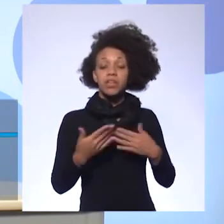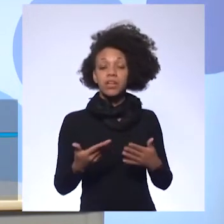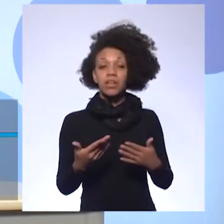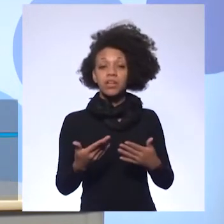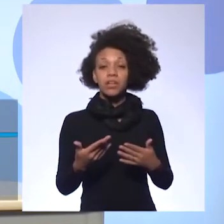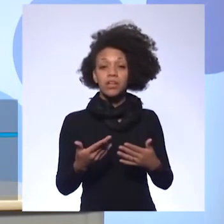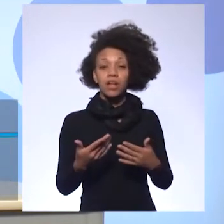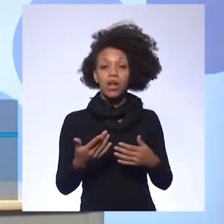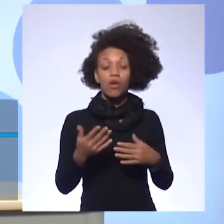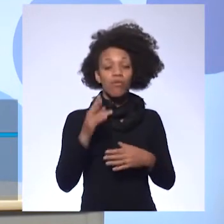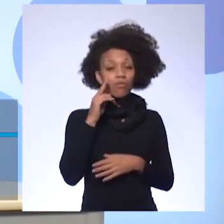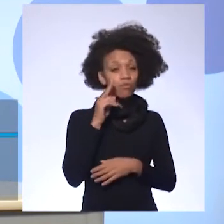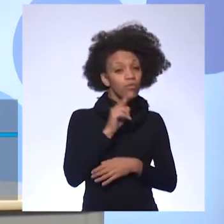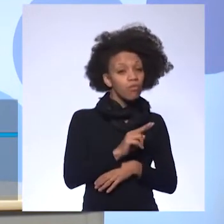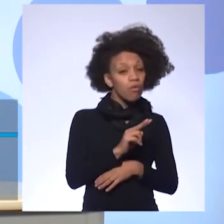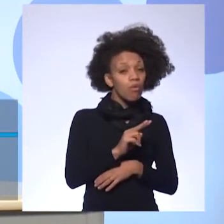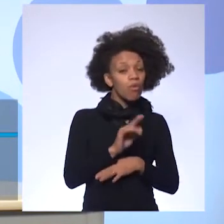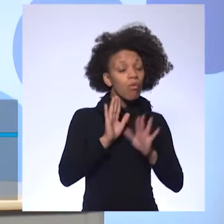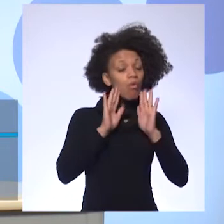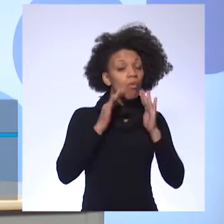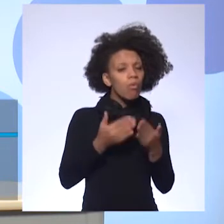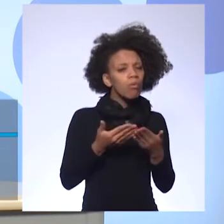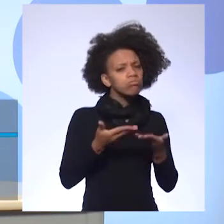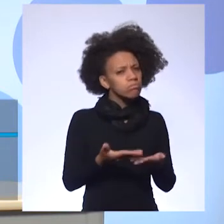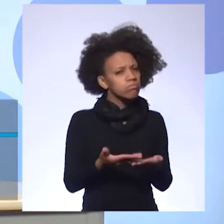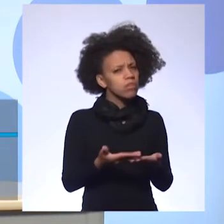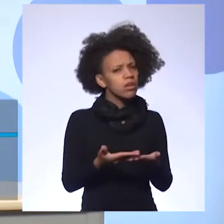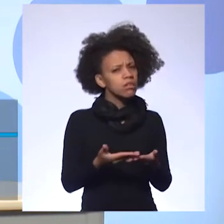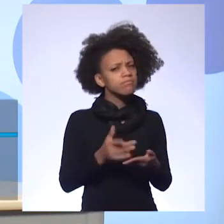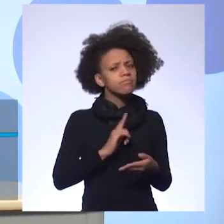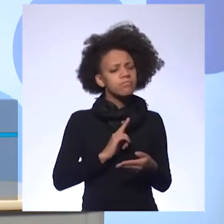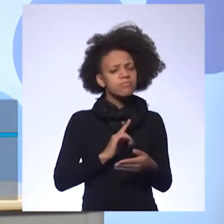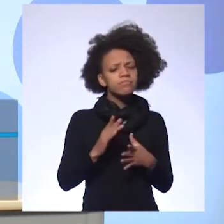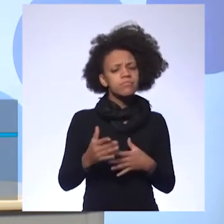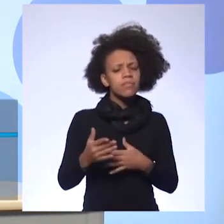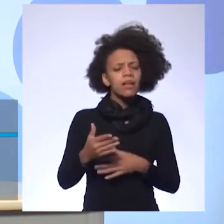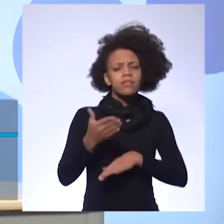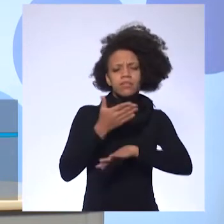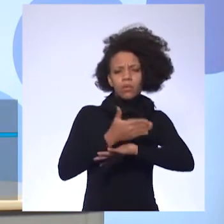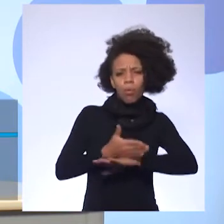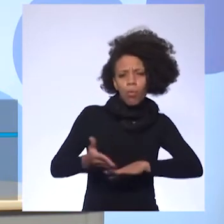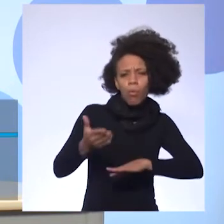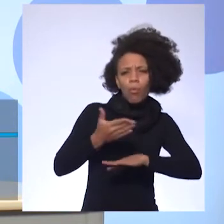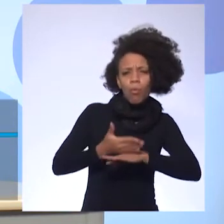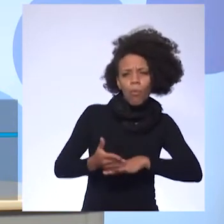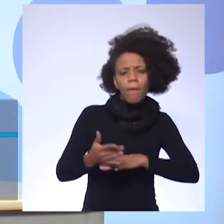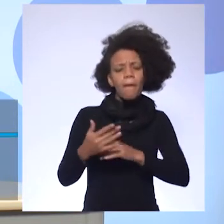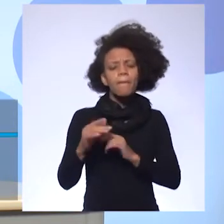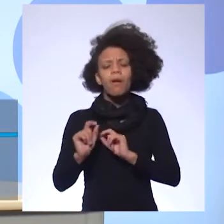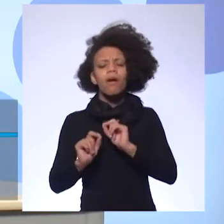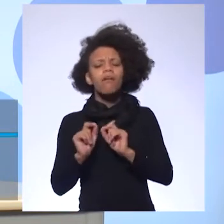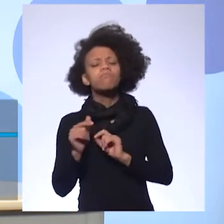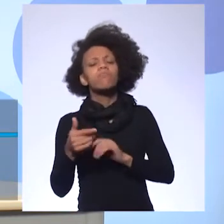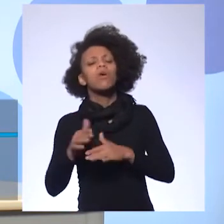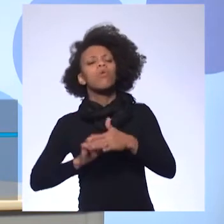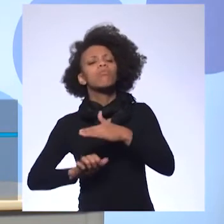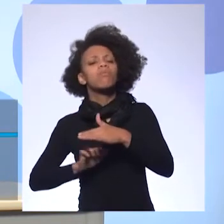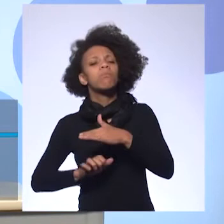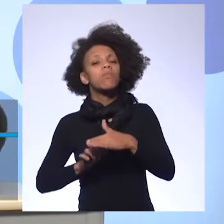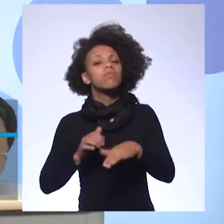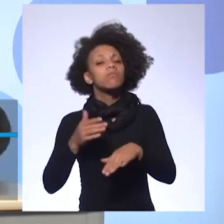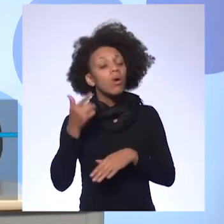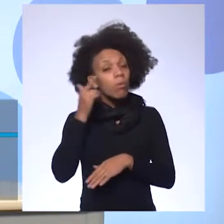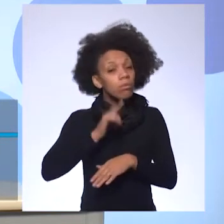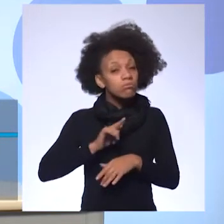perspectiva voltada para justamente ter esse olhar mais da onde a indústria